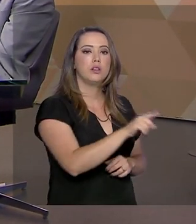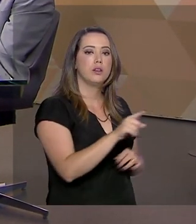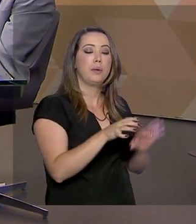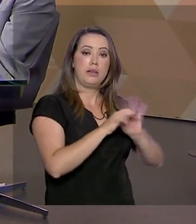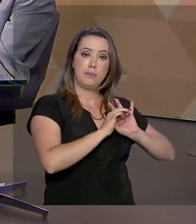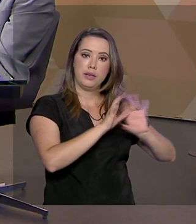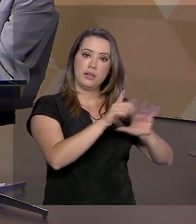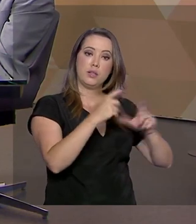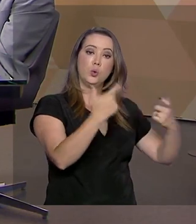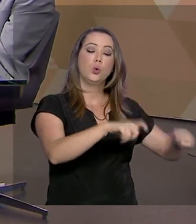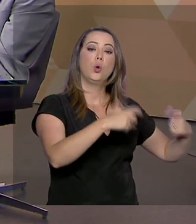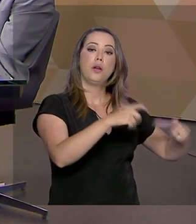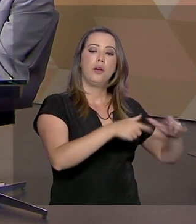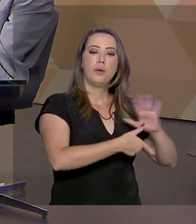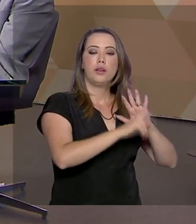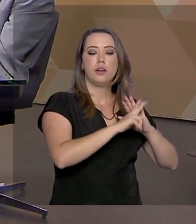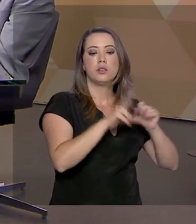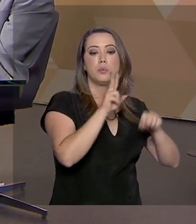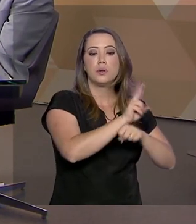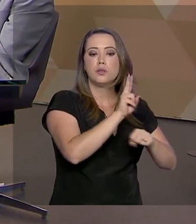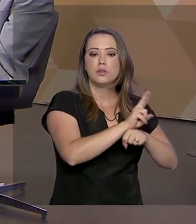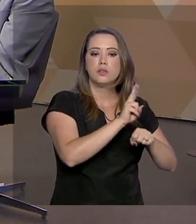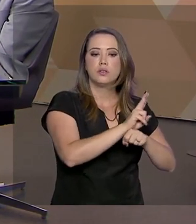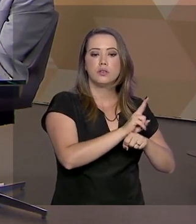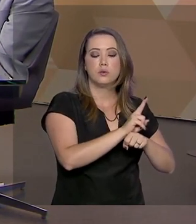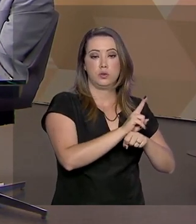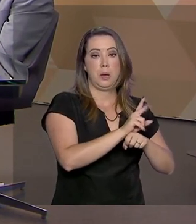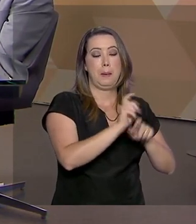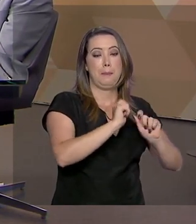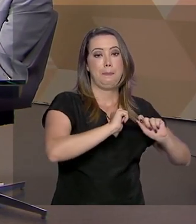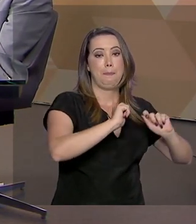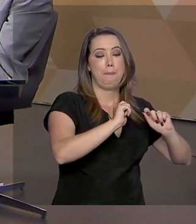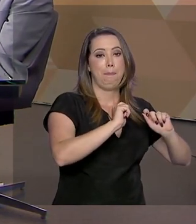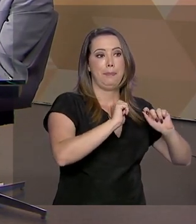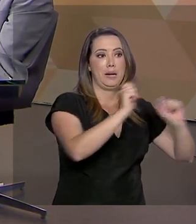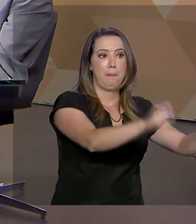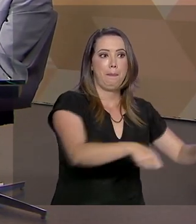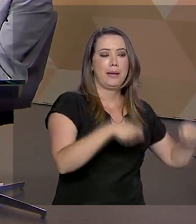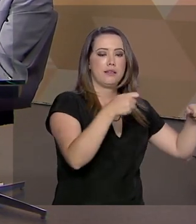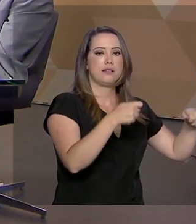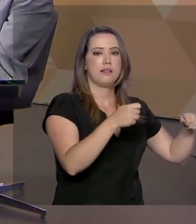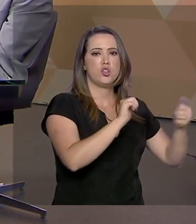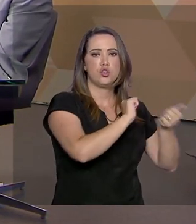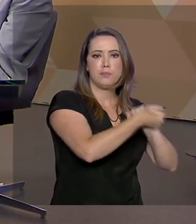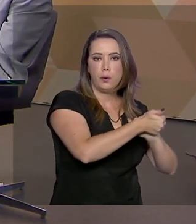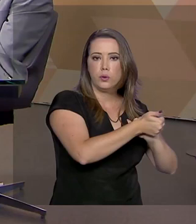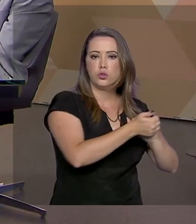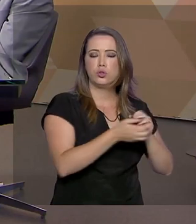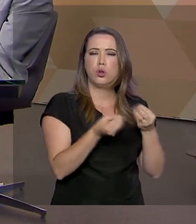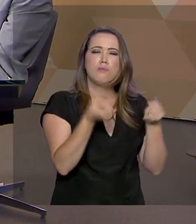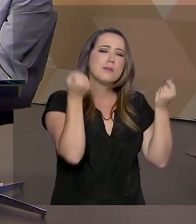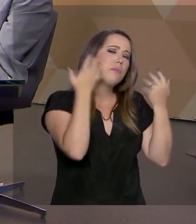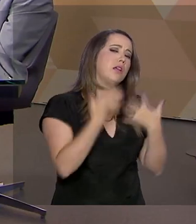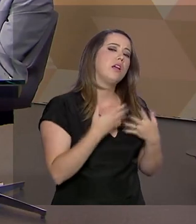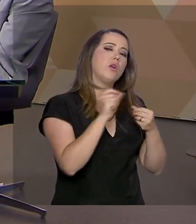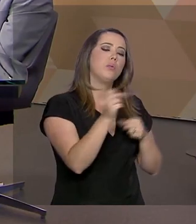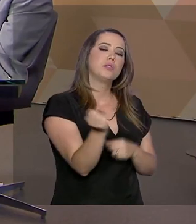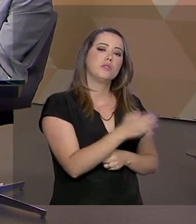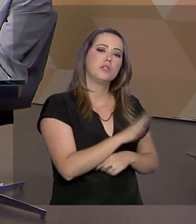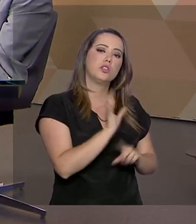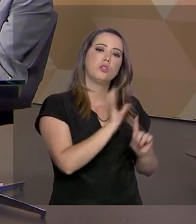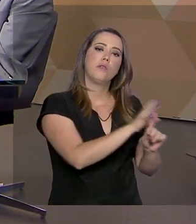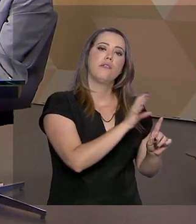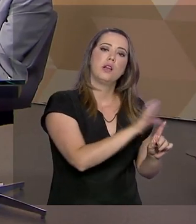era protegida para pesca esportiva. Conta para a gente, então, um pouquinho se essa novidade vai ter